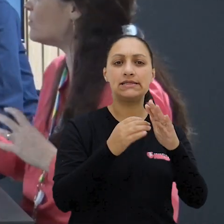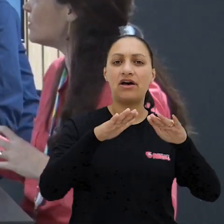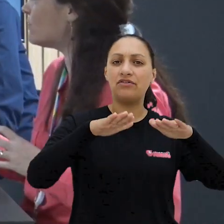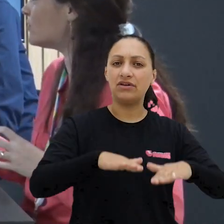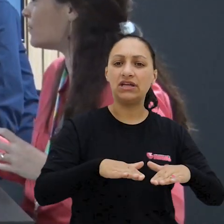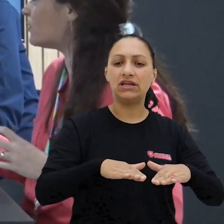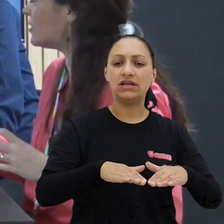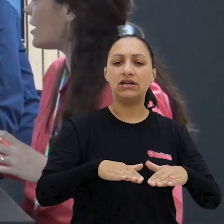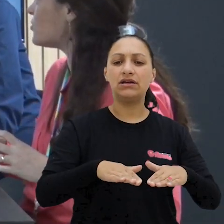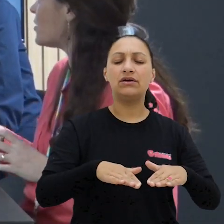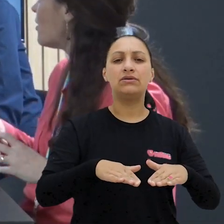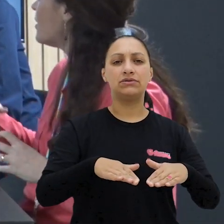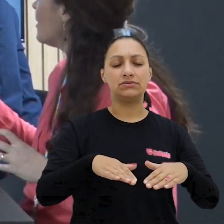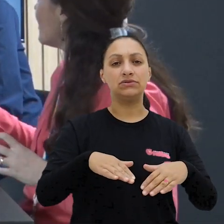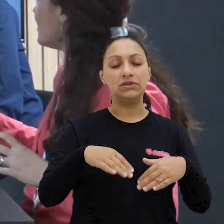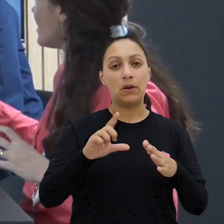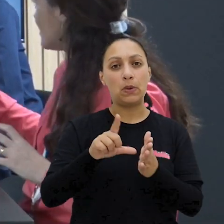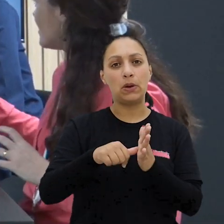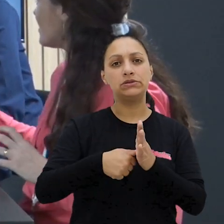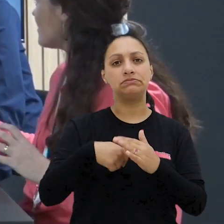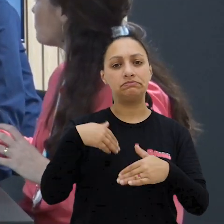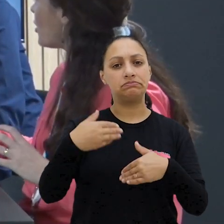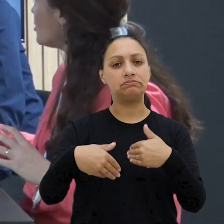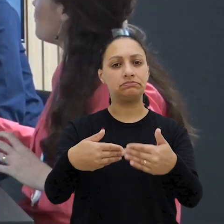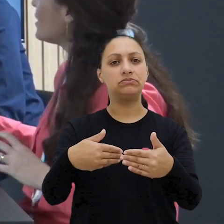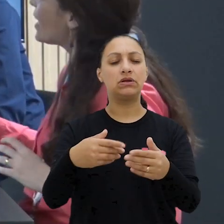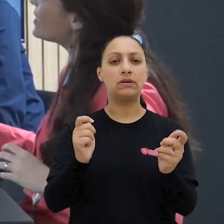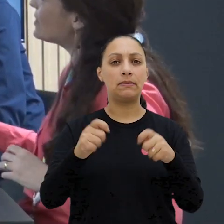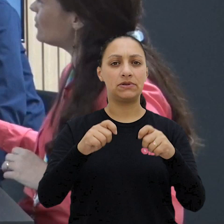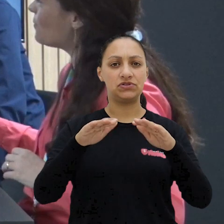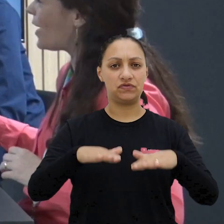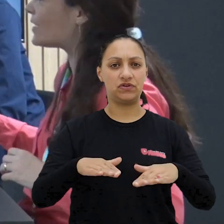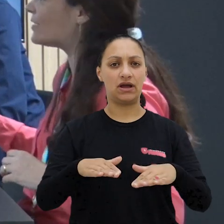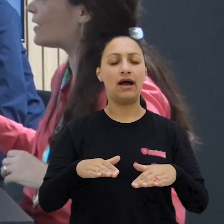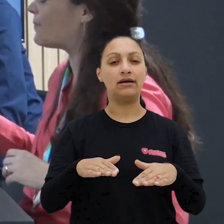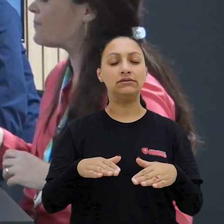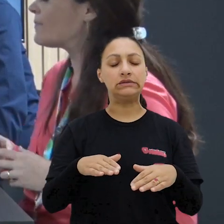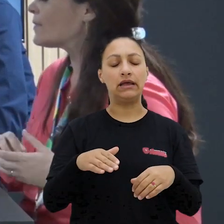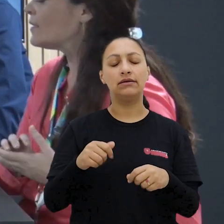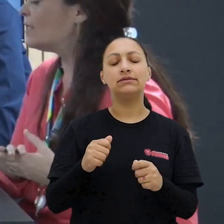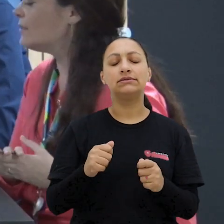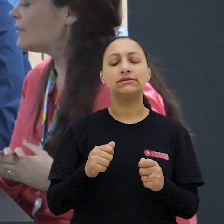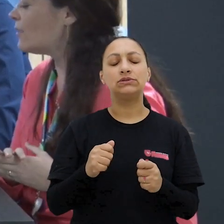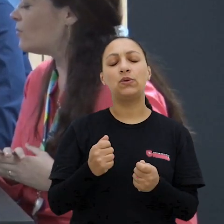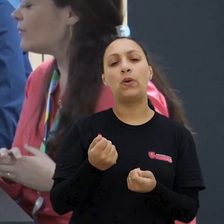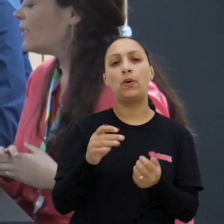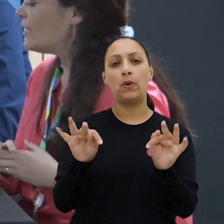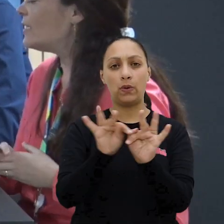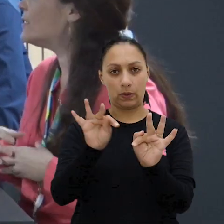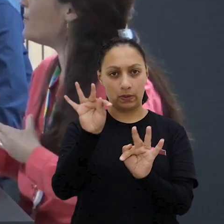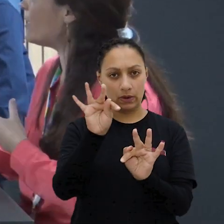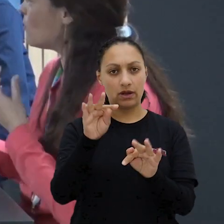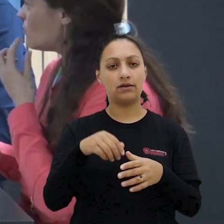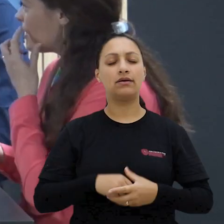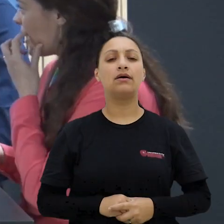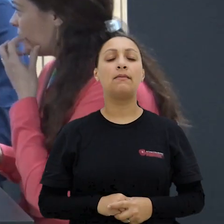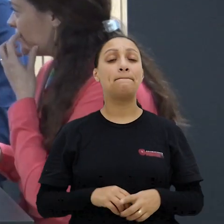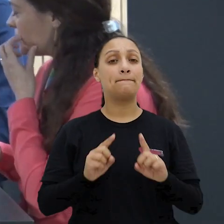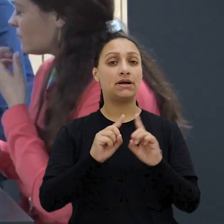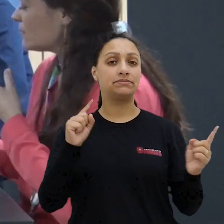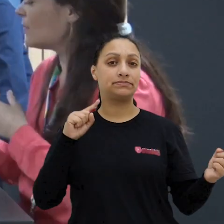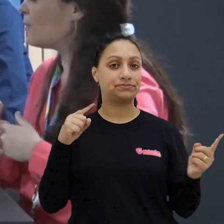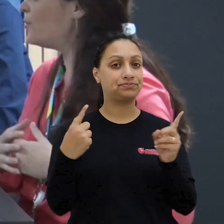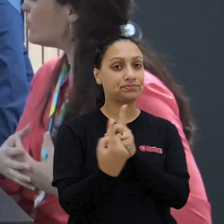residente, quando chega com um nível de maturidade maior, e assim, pode ficar aqui no parque, né? Então, e também